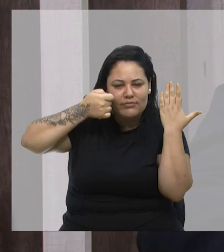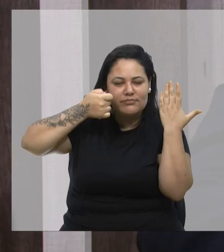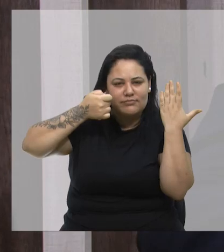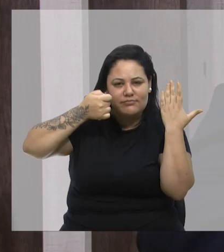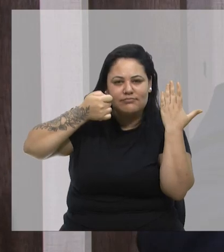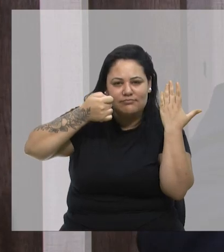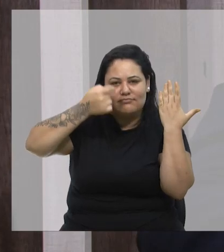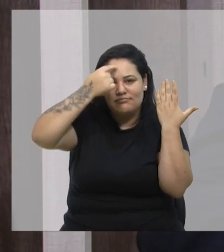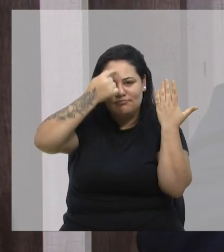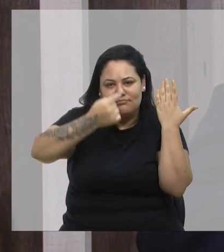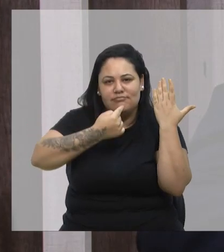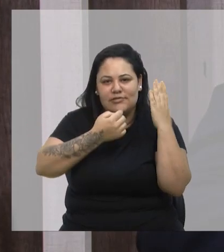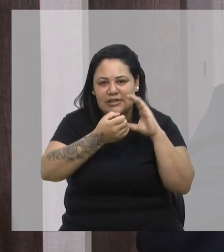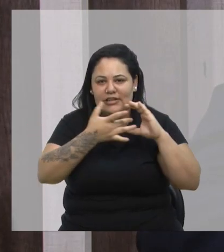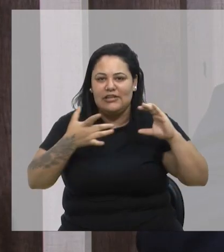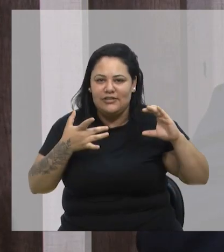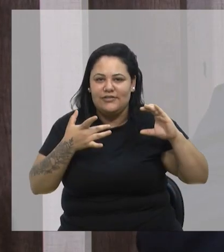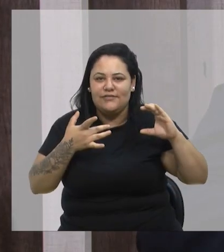capa,